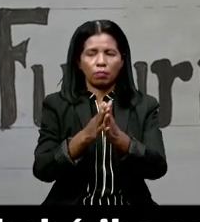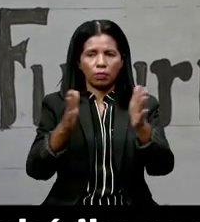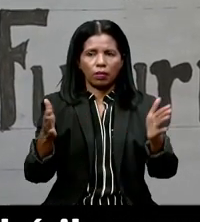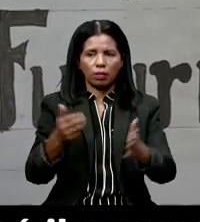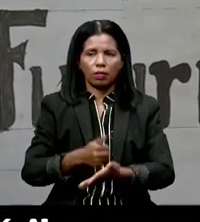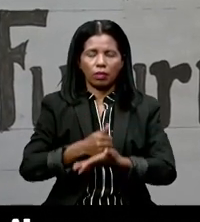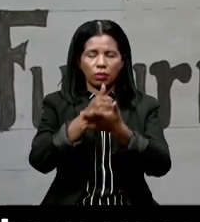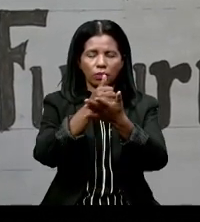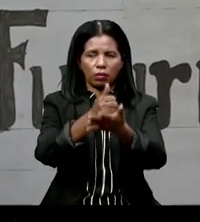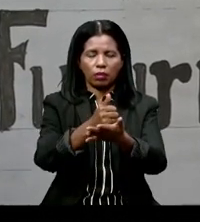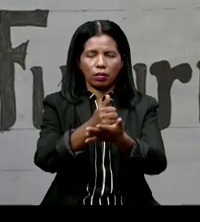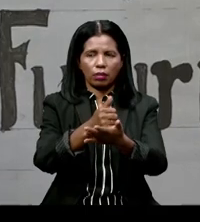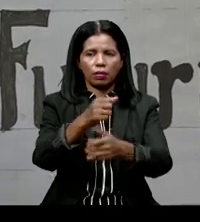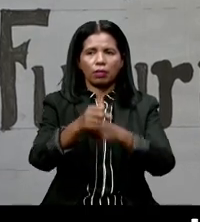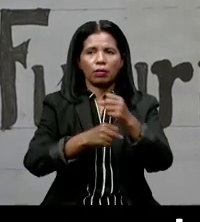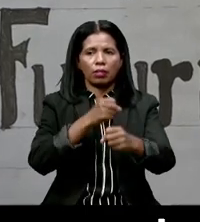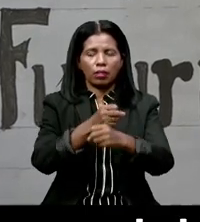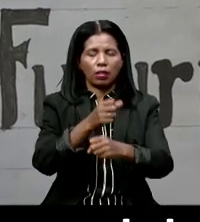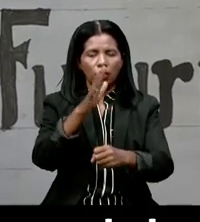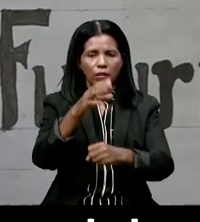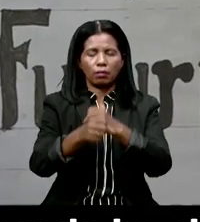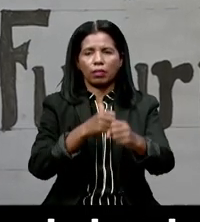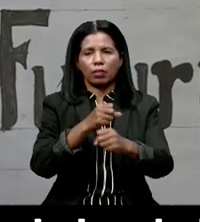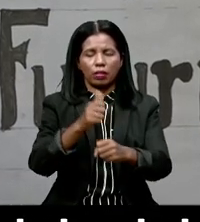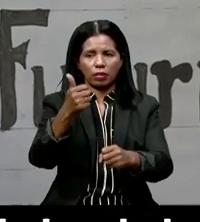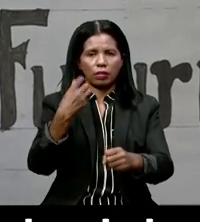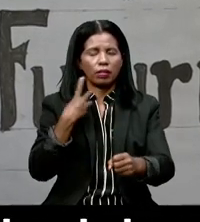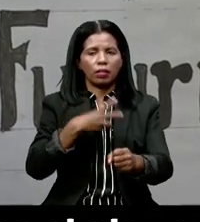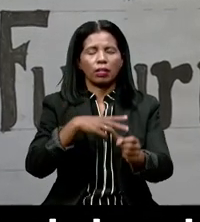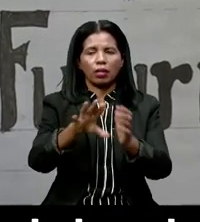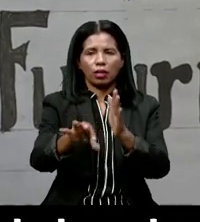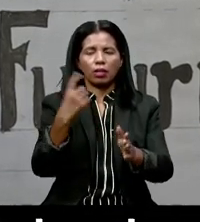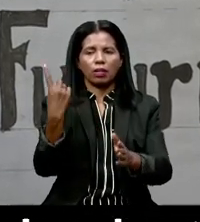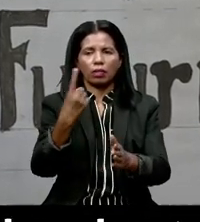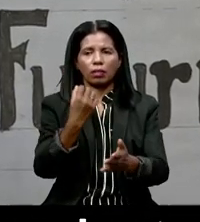de sustentabilidade a gente tem ali para tina lima, tina sanulo. Eta já tá andet,